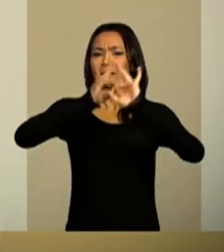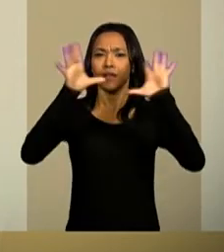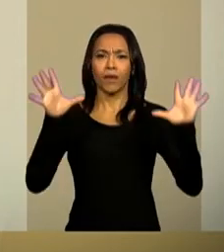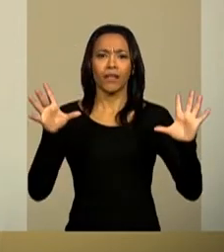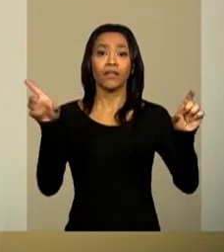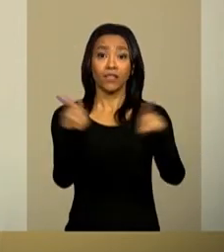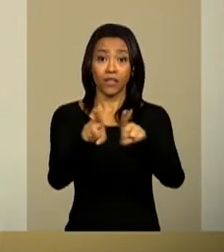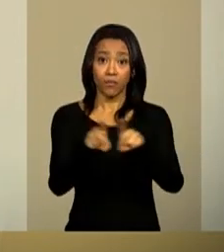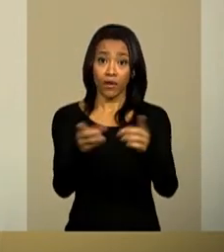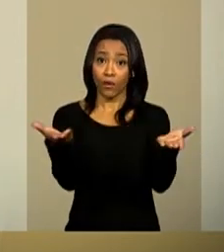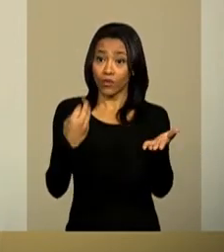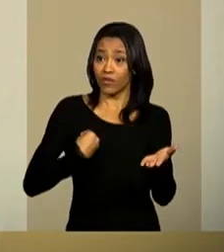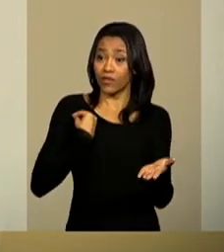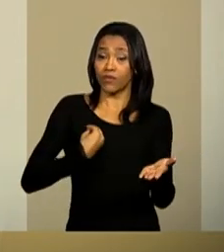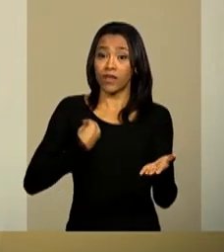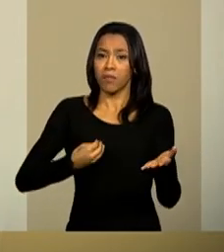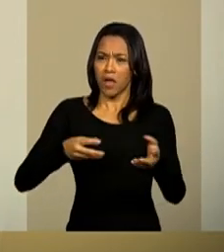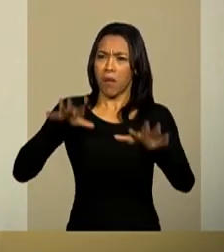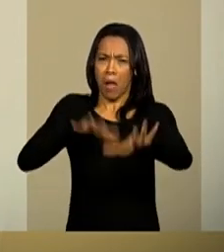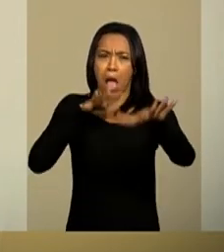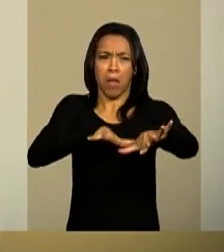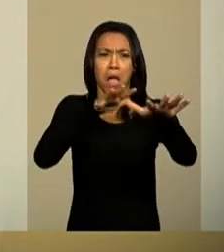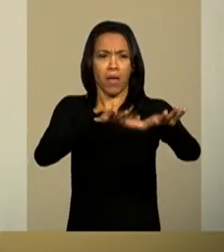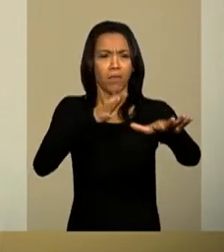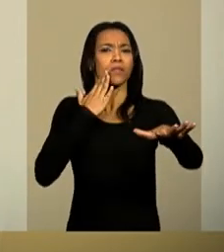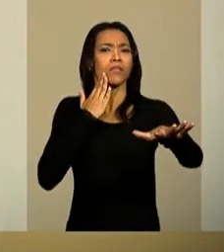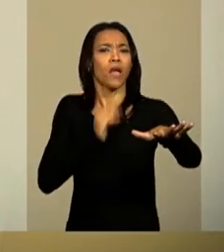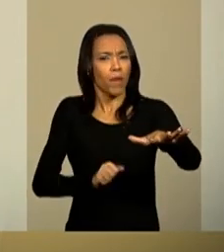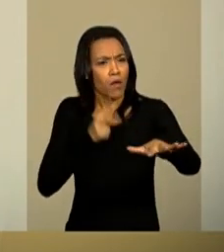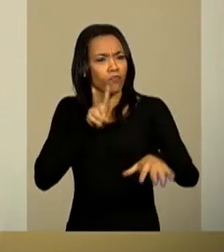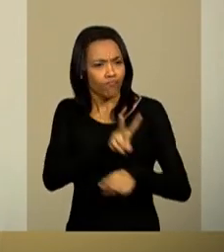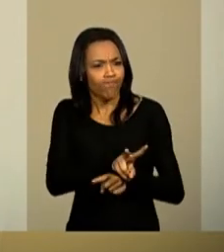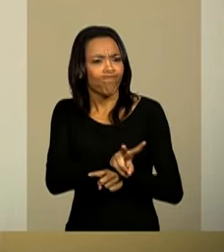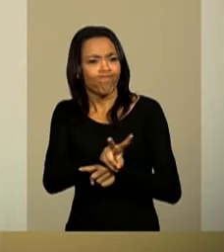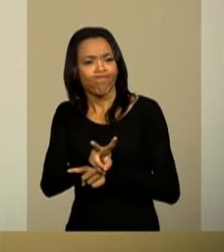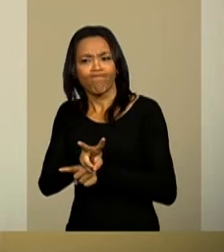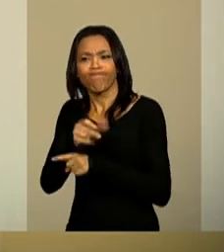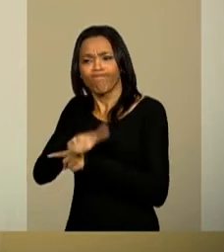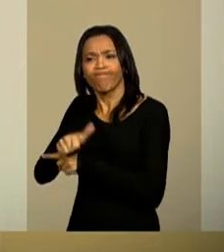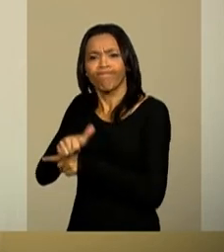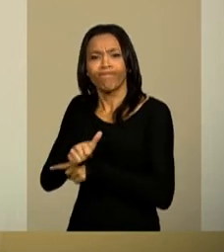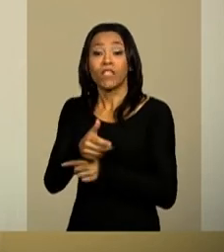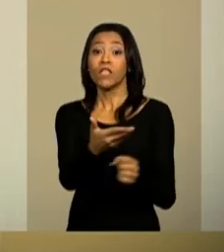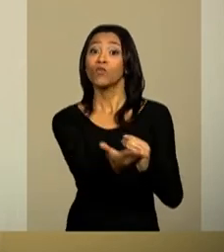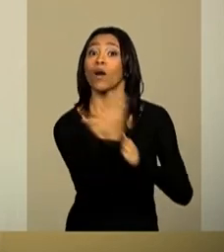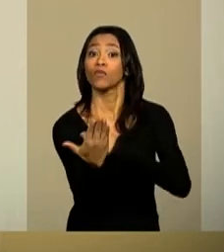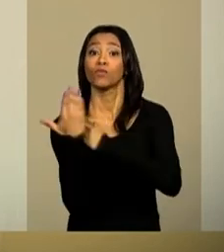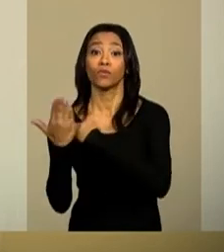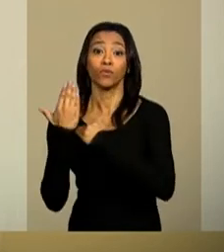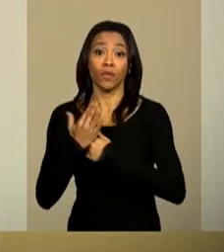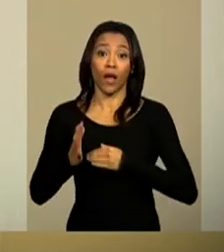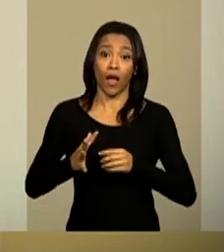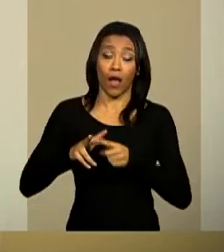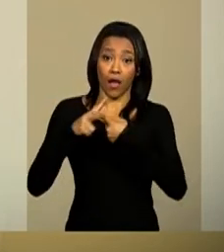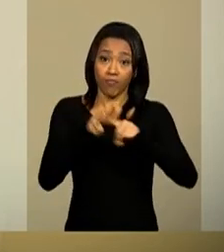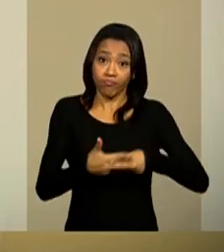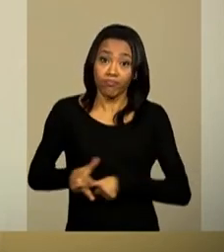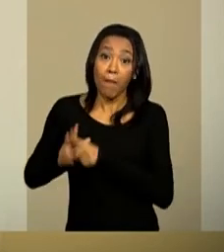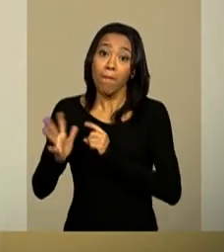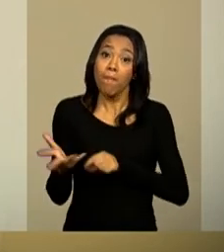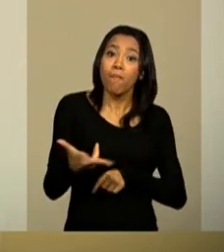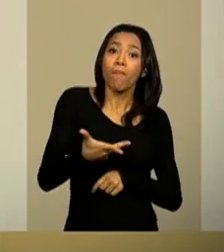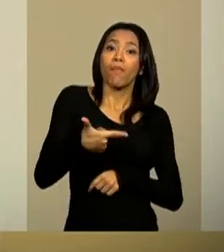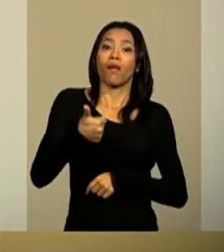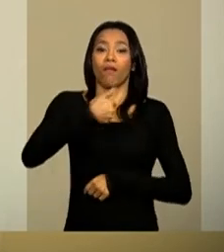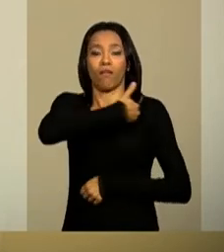e convivemos com manifestações populares e reivindicações que nos ajudam a aperfeiçoar cada vez